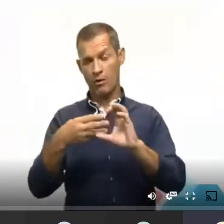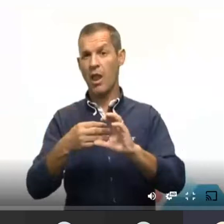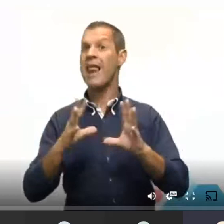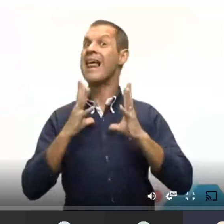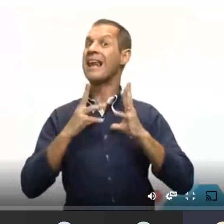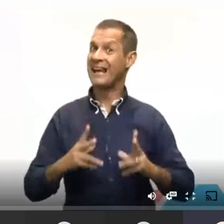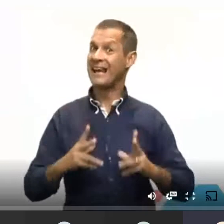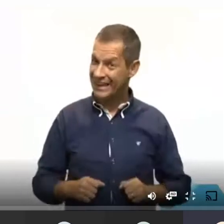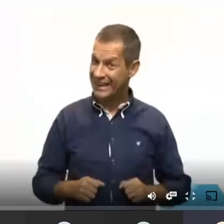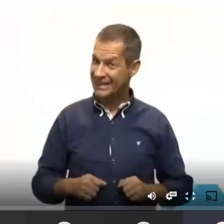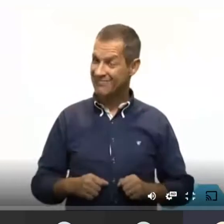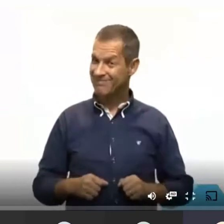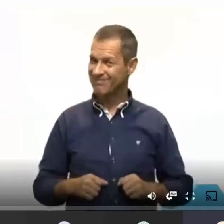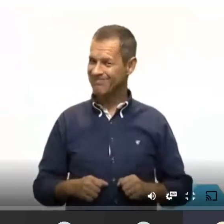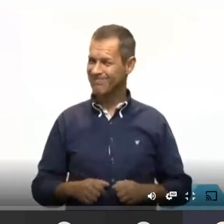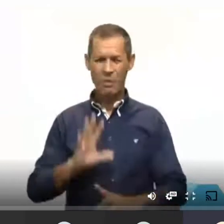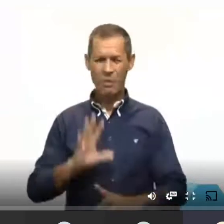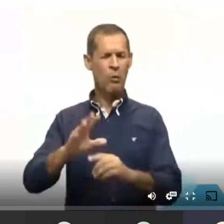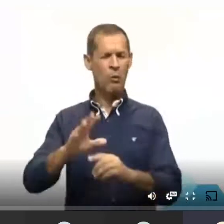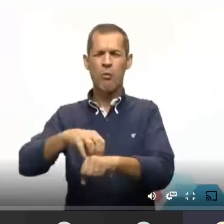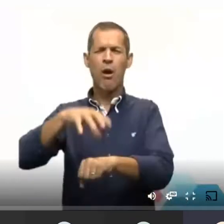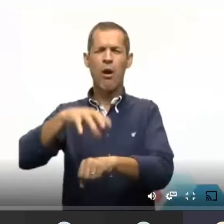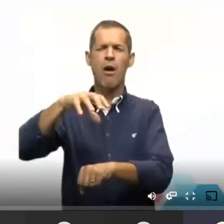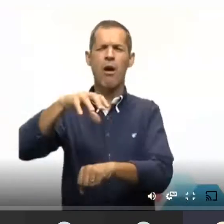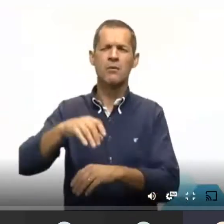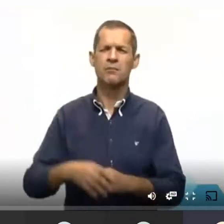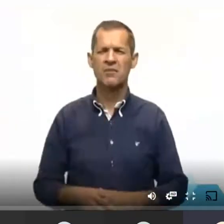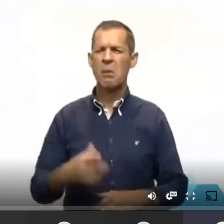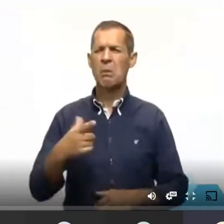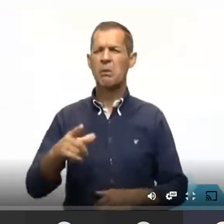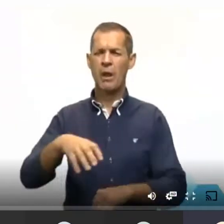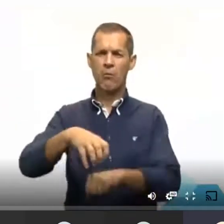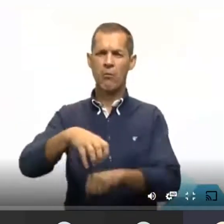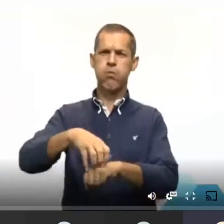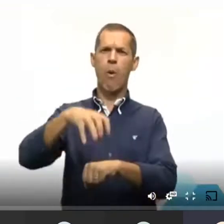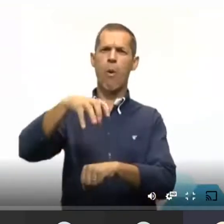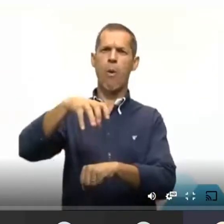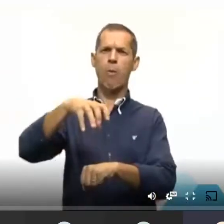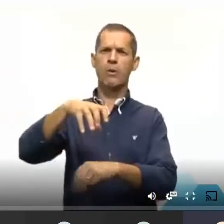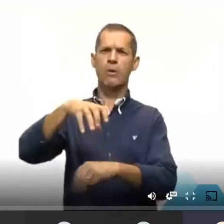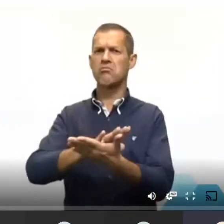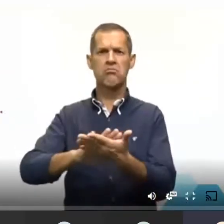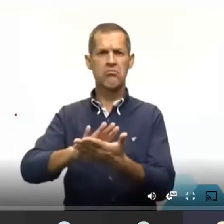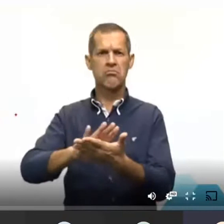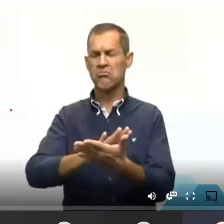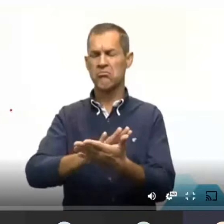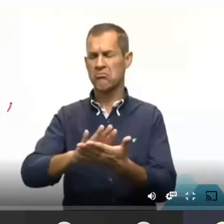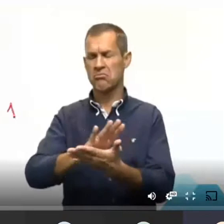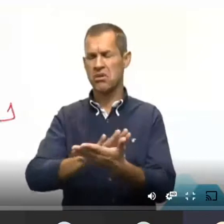celular limpa. Ela não causa inflamação, né? Ela não causa